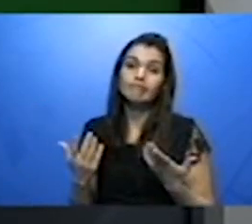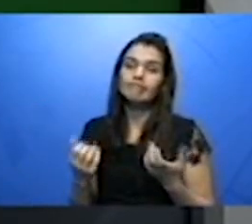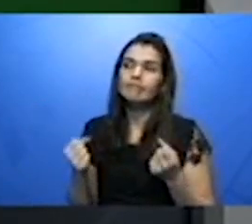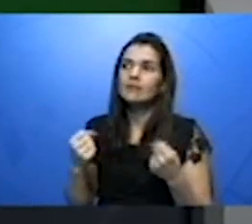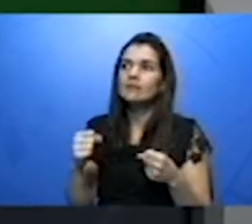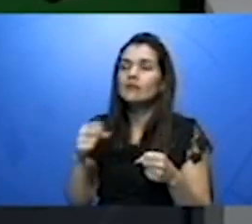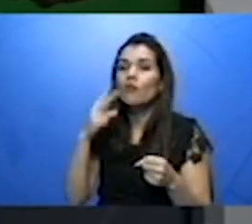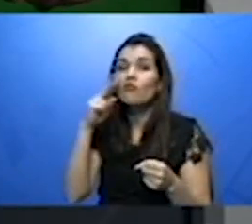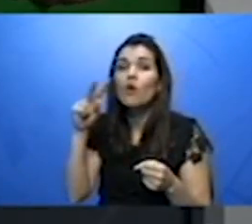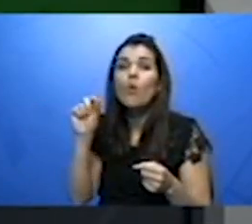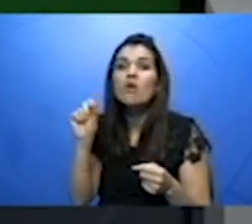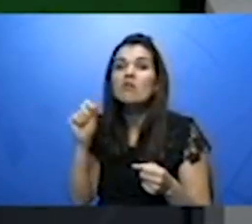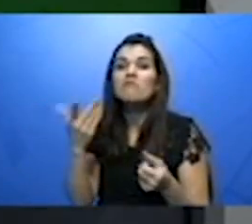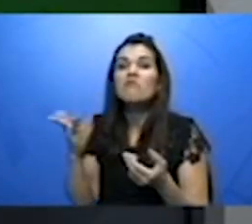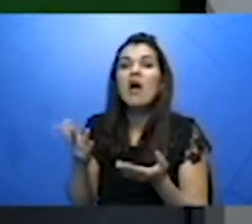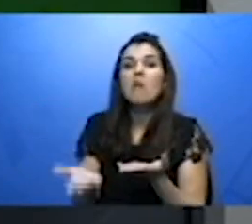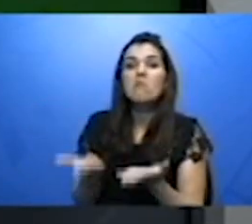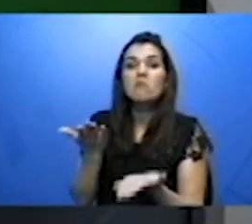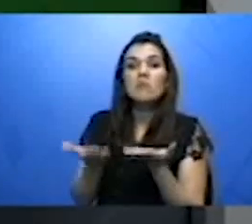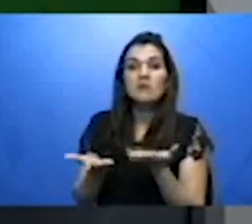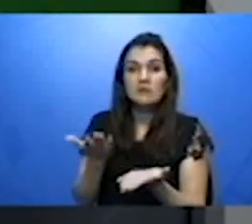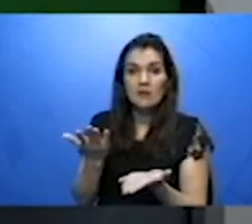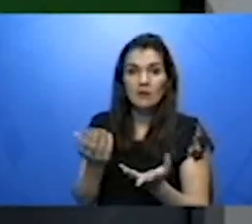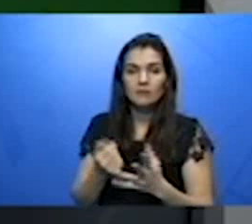pesar Olha lá vendo